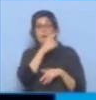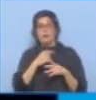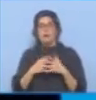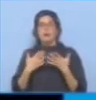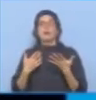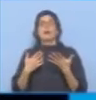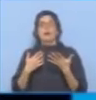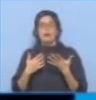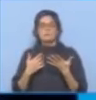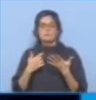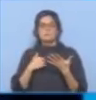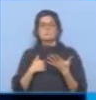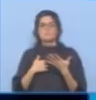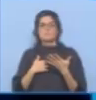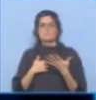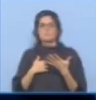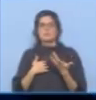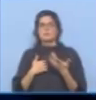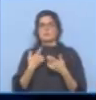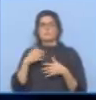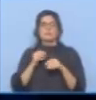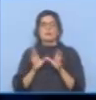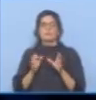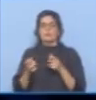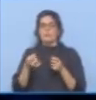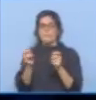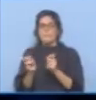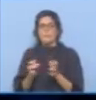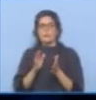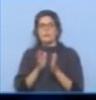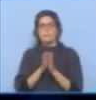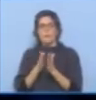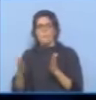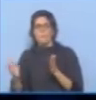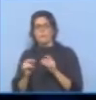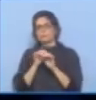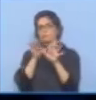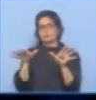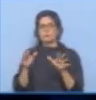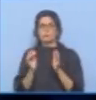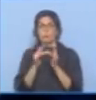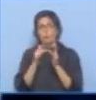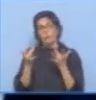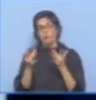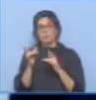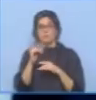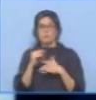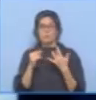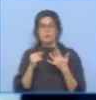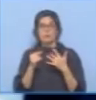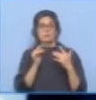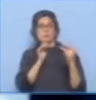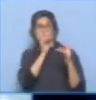que têm tido, ou seja, nos materiais que divulgam, etc., e mesmo já no contacto que temos tido com quem nos vai acolher, por exemplo, tem